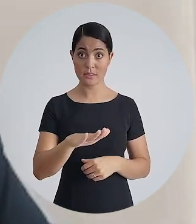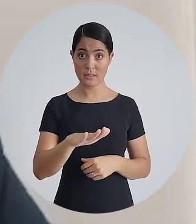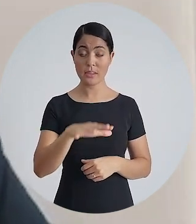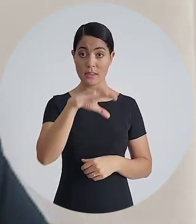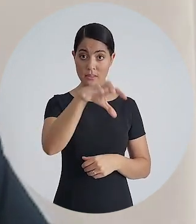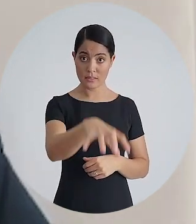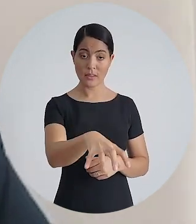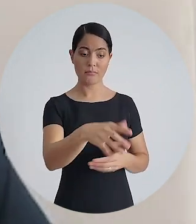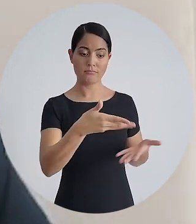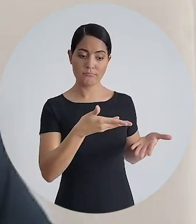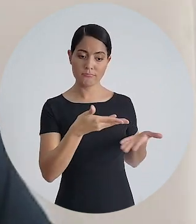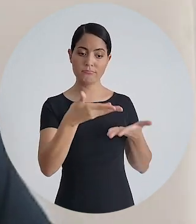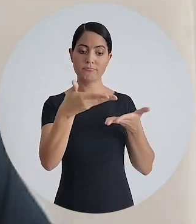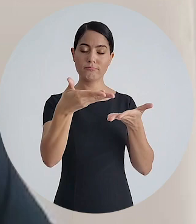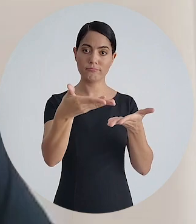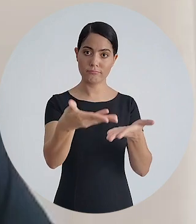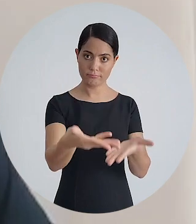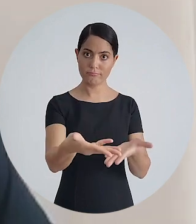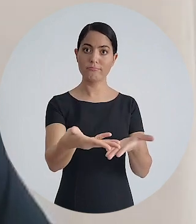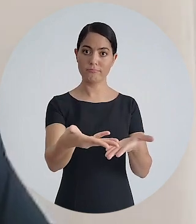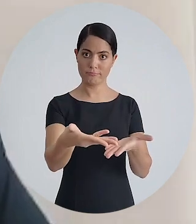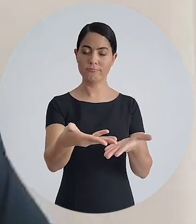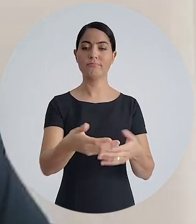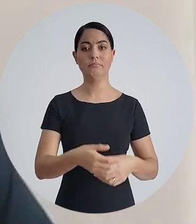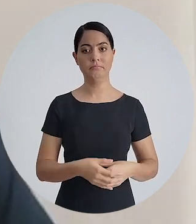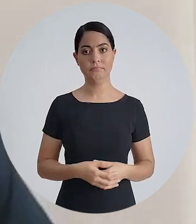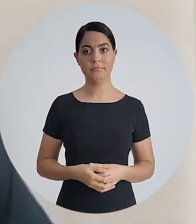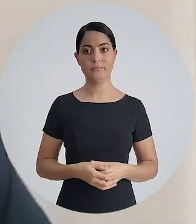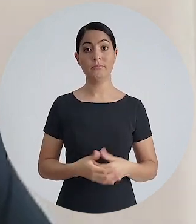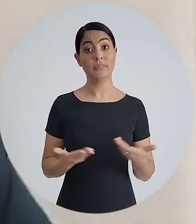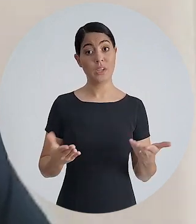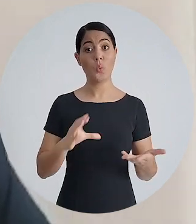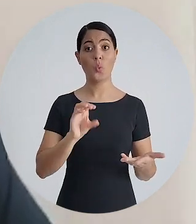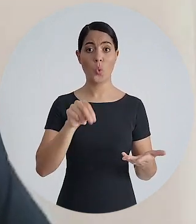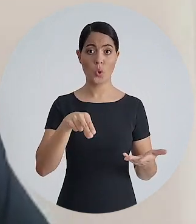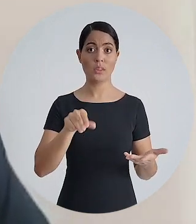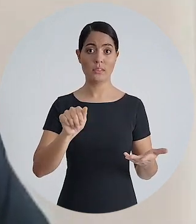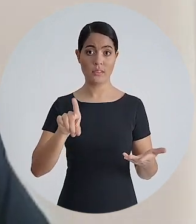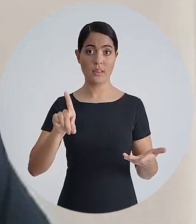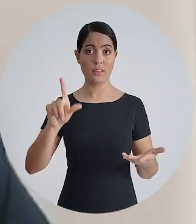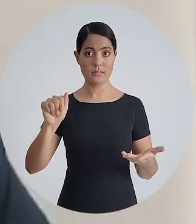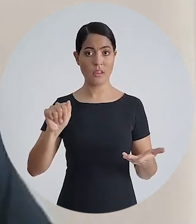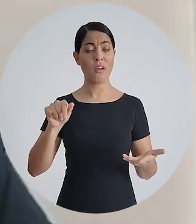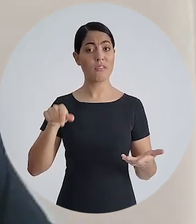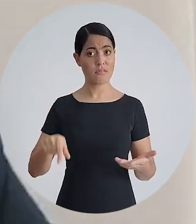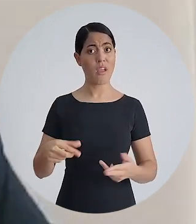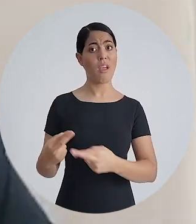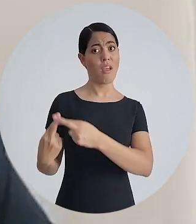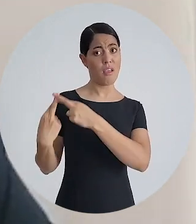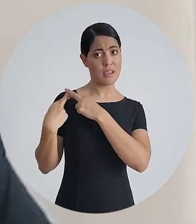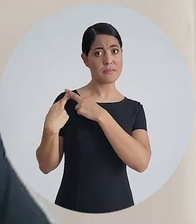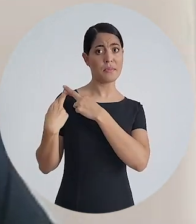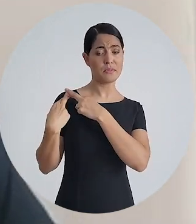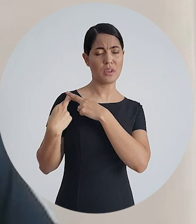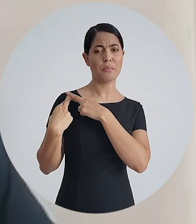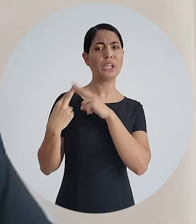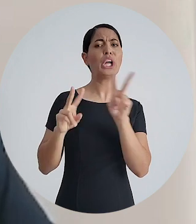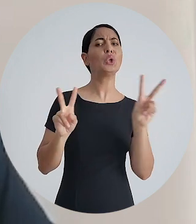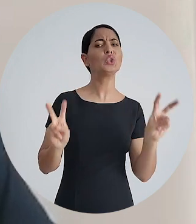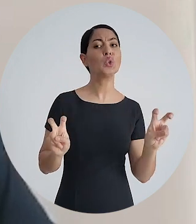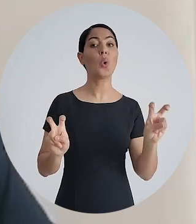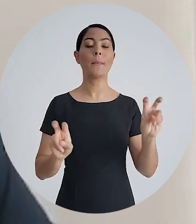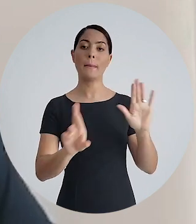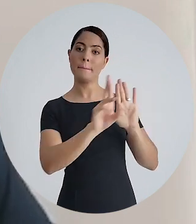crianças acolhidas nas entidades de acolhimento institucional. O CONANDA é responsável